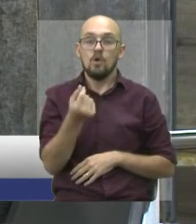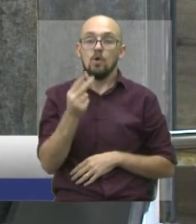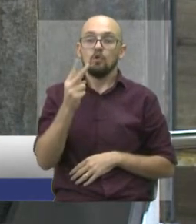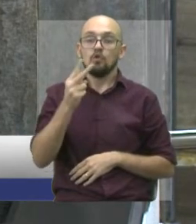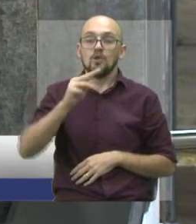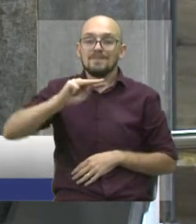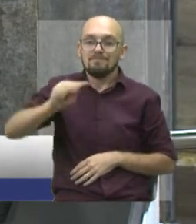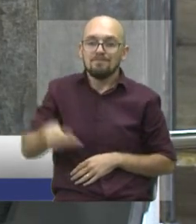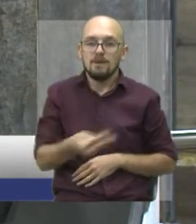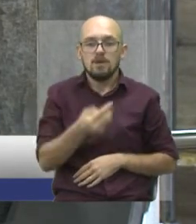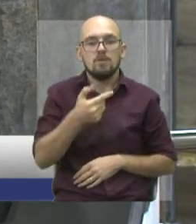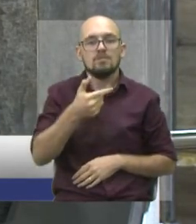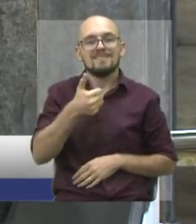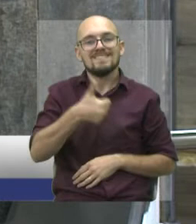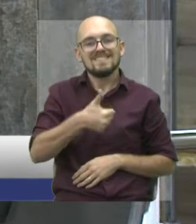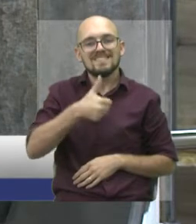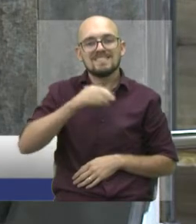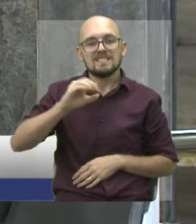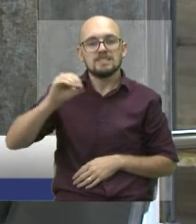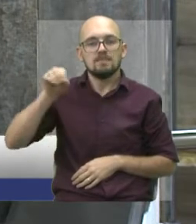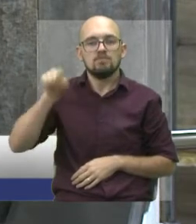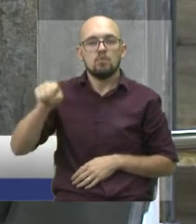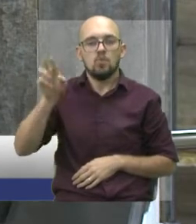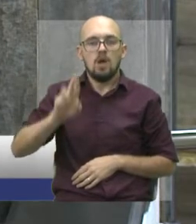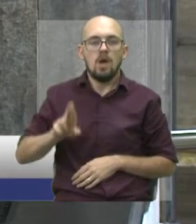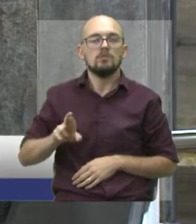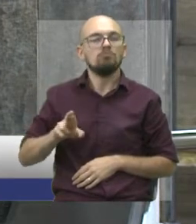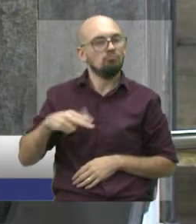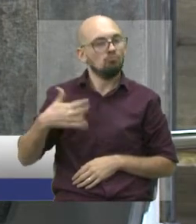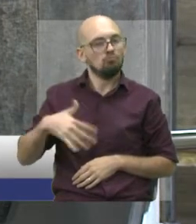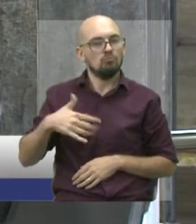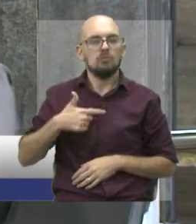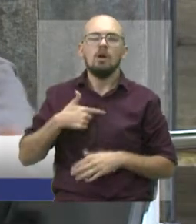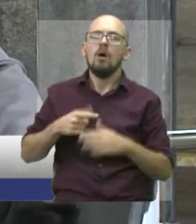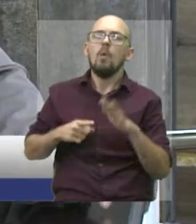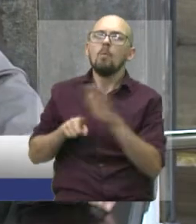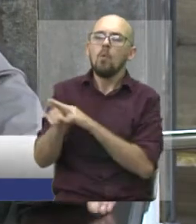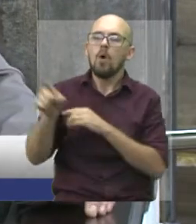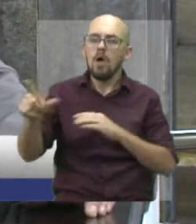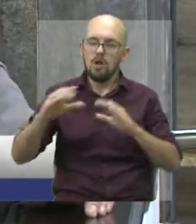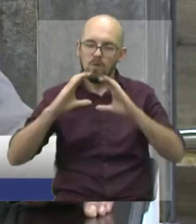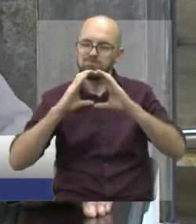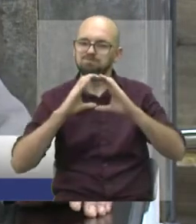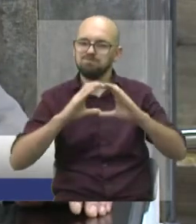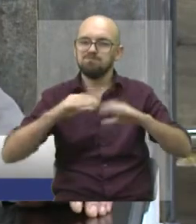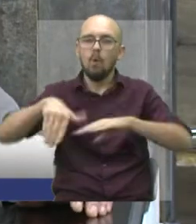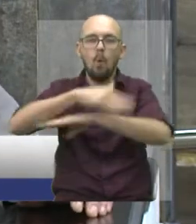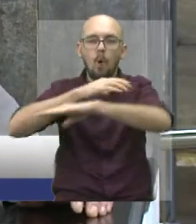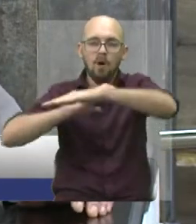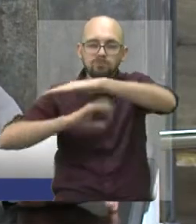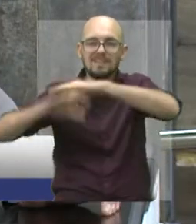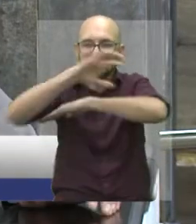R$2.100.000. É o valor. Perguntei também se a tubulação usada